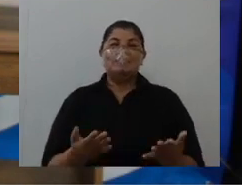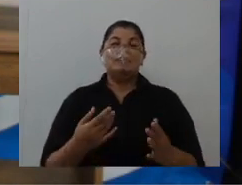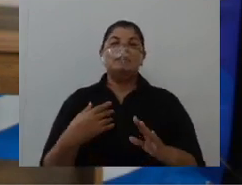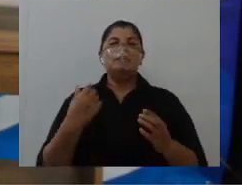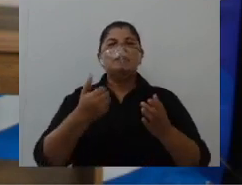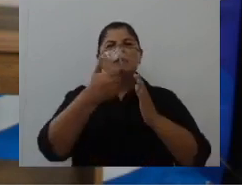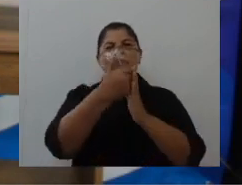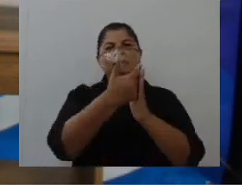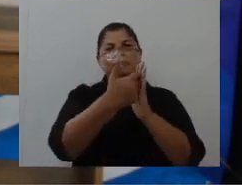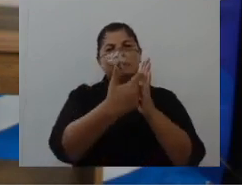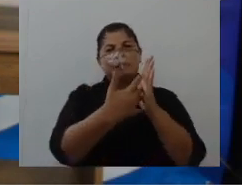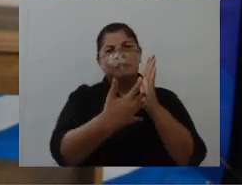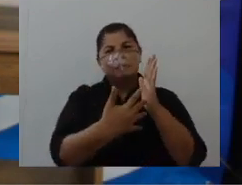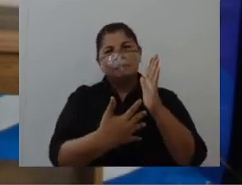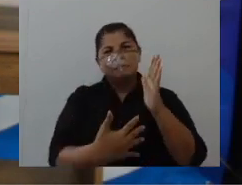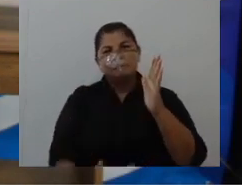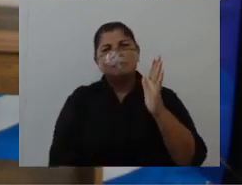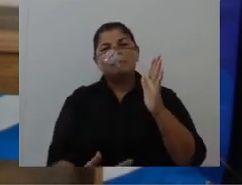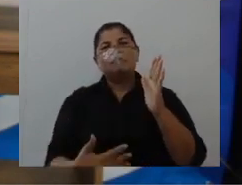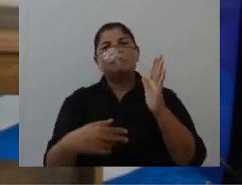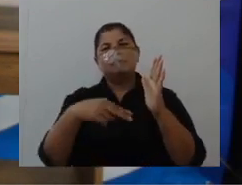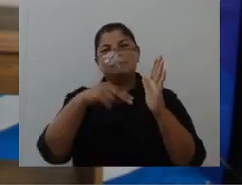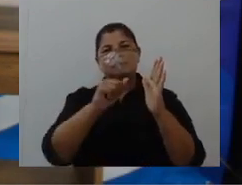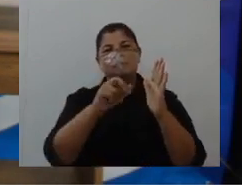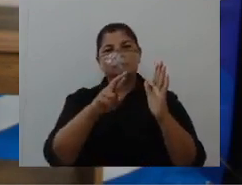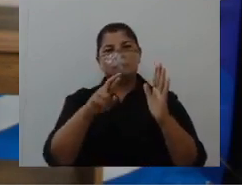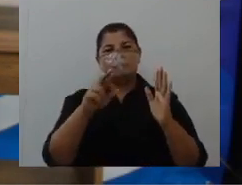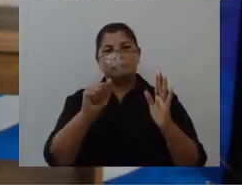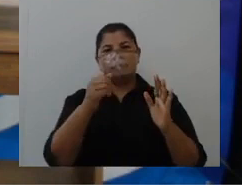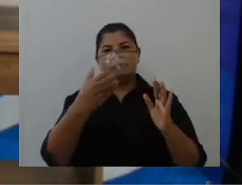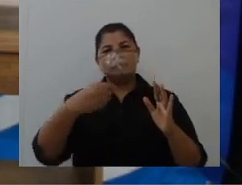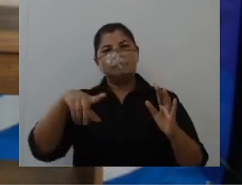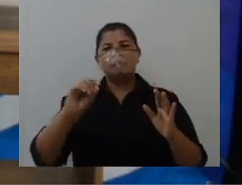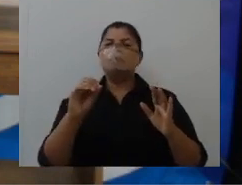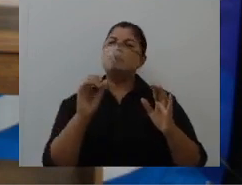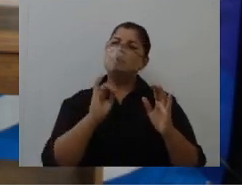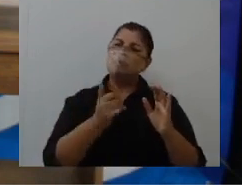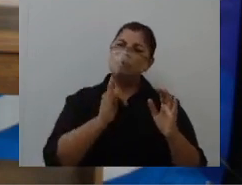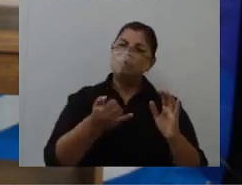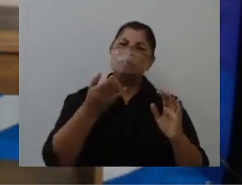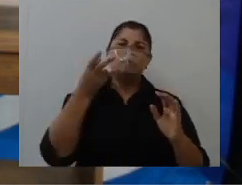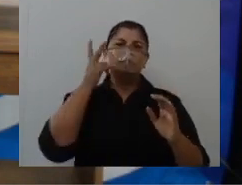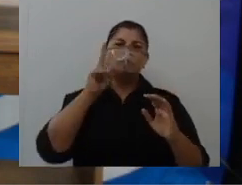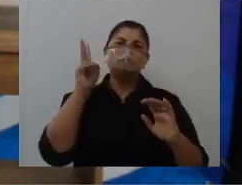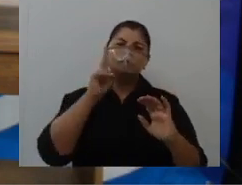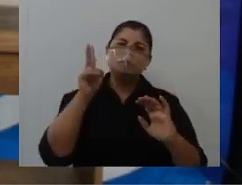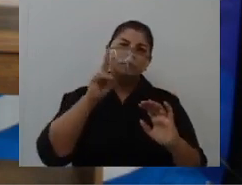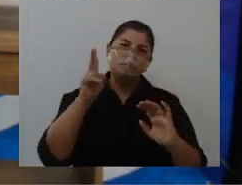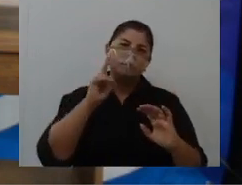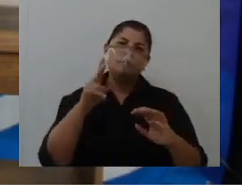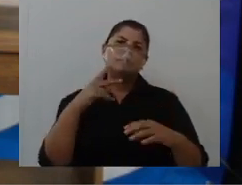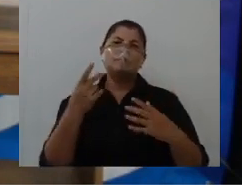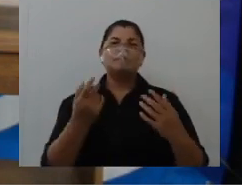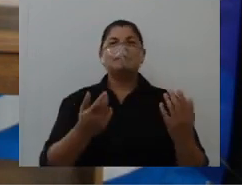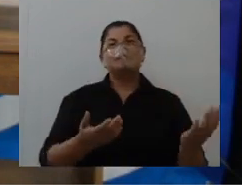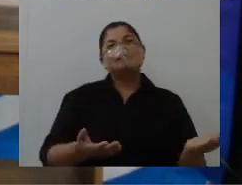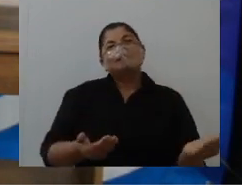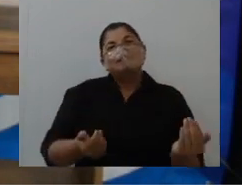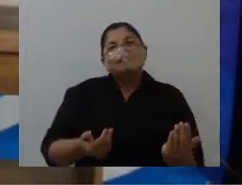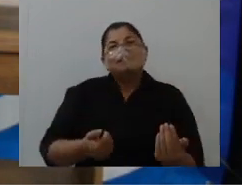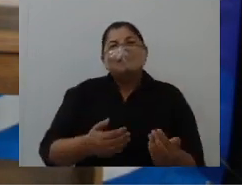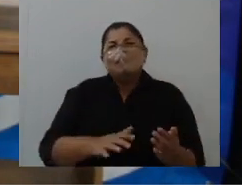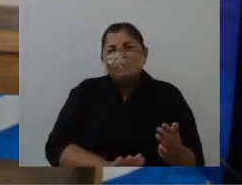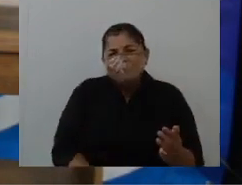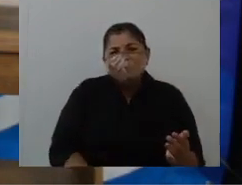narração é um tipo de texto, é a tipologia textual que conta uma história. Por exemplo, quando a gente era novo, né? As histórias que os